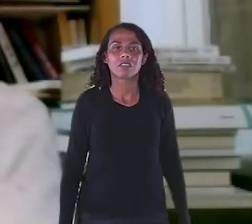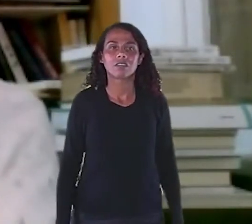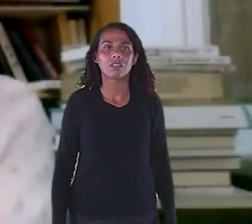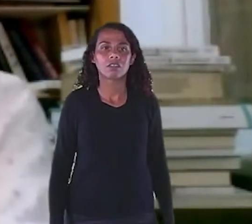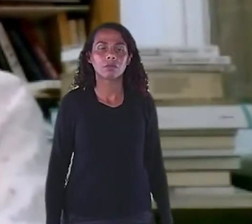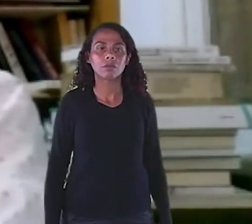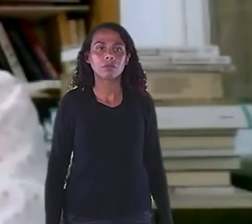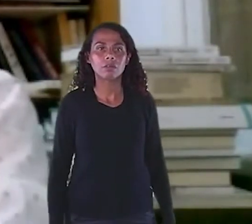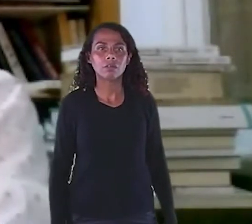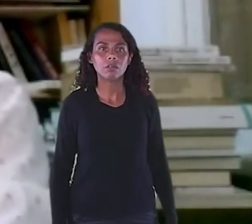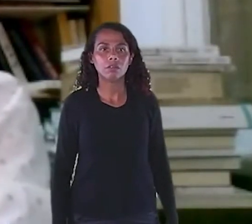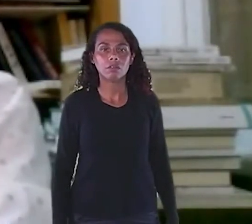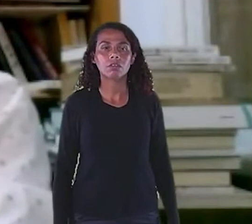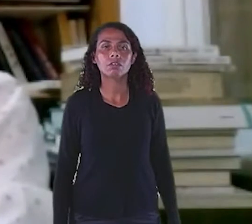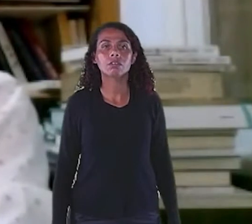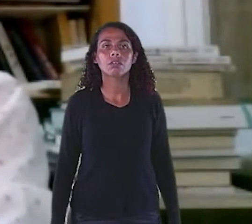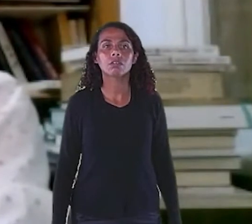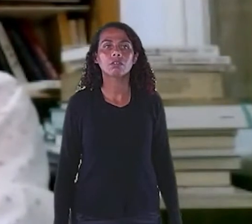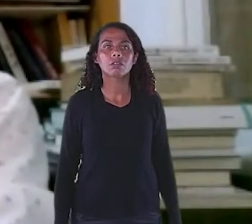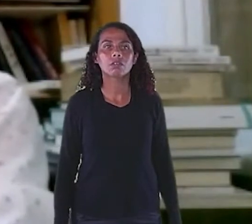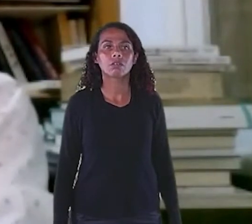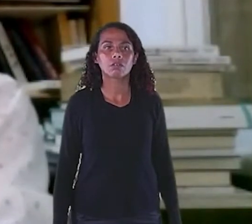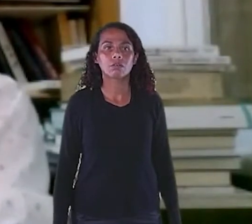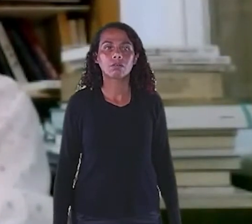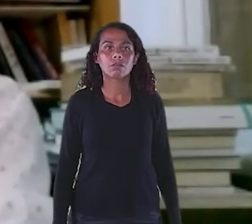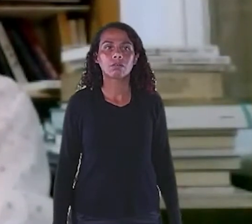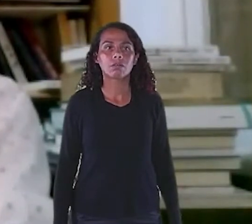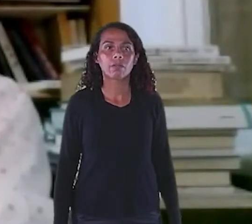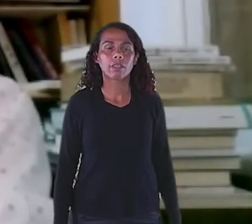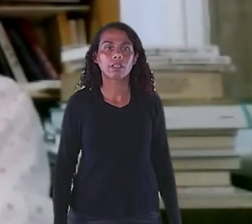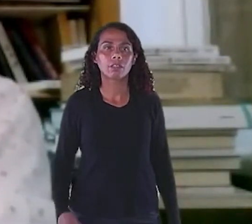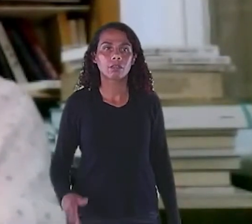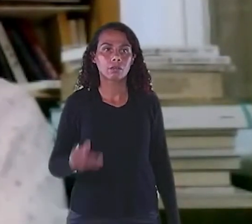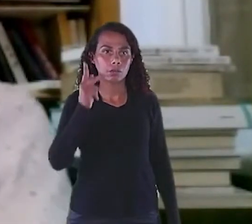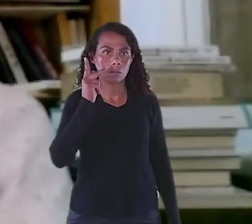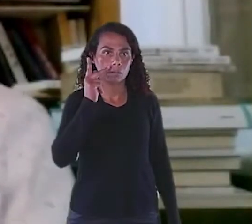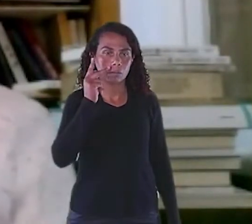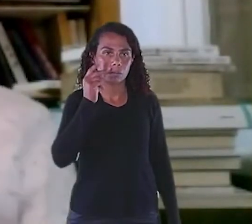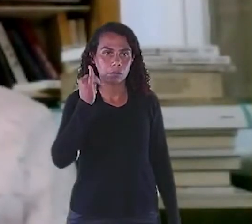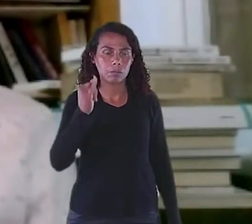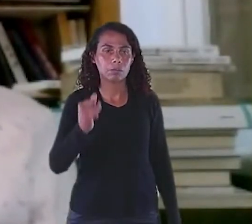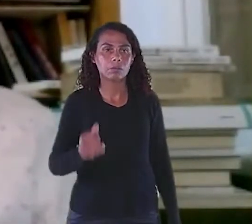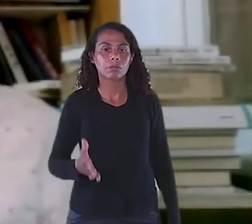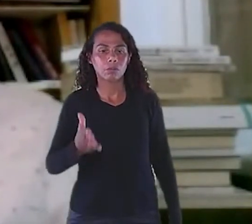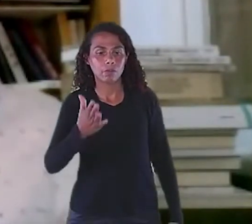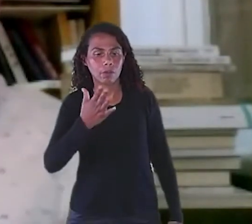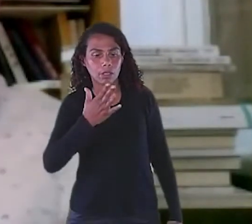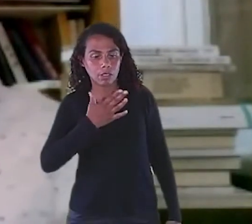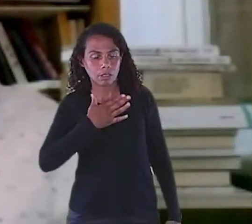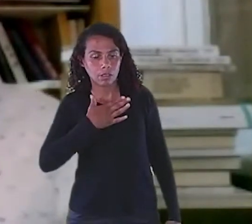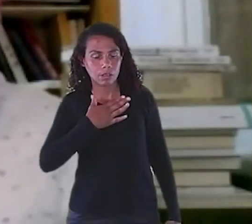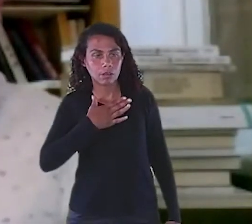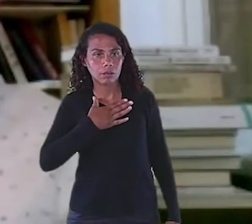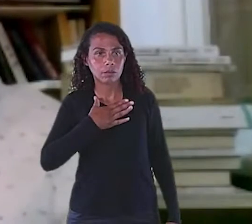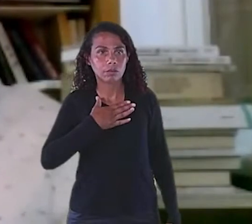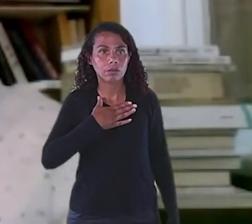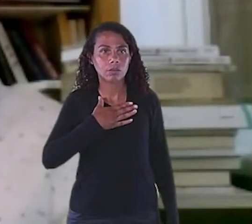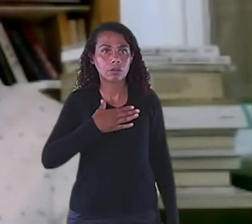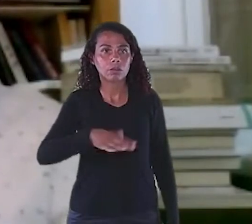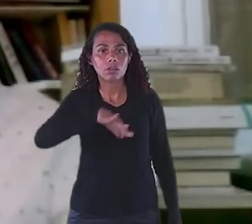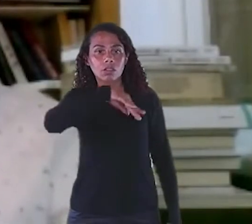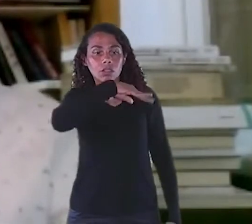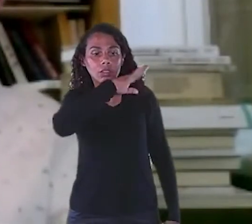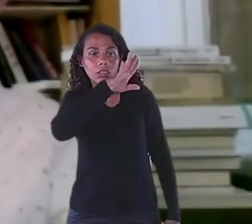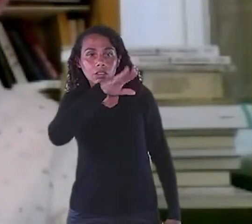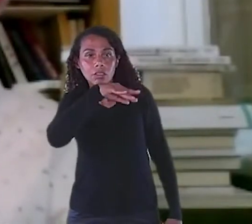tenha saído de um conservadorismo político e caminhado para uma coisa muito mais arejada,